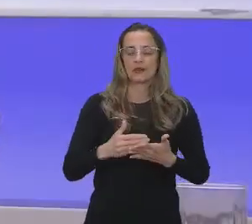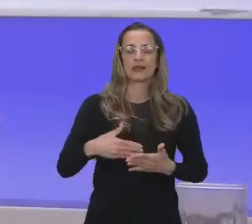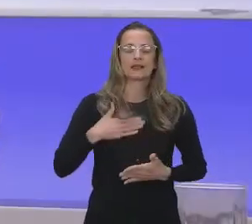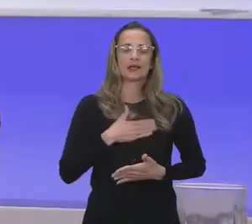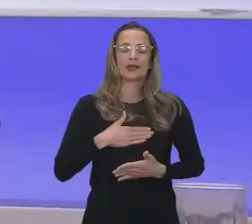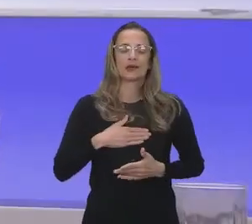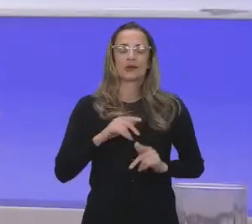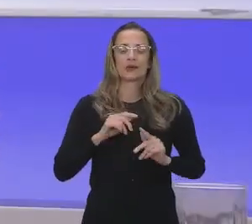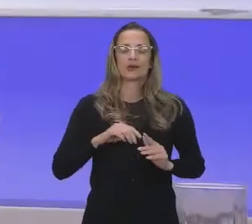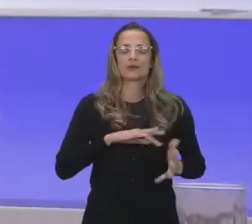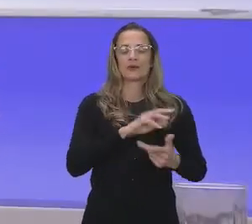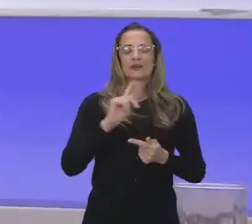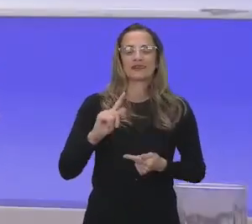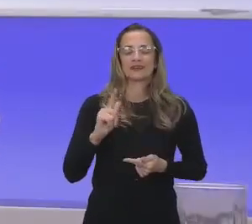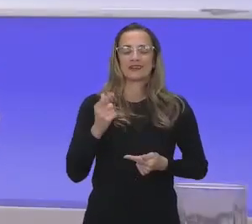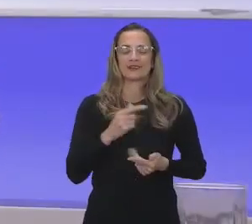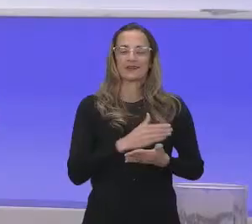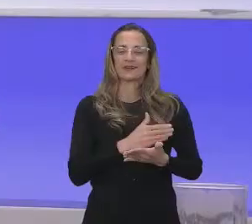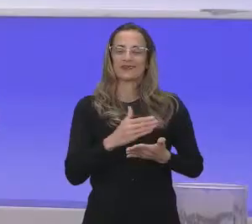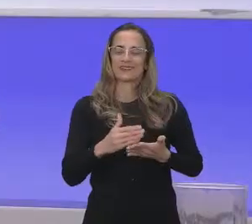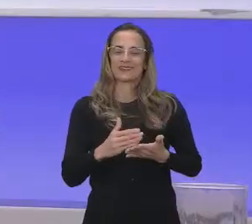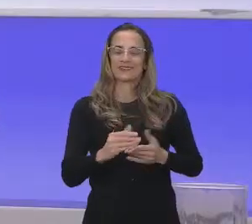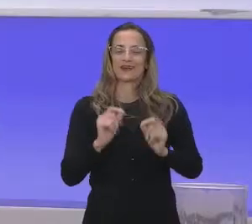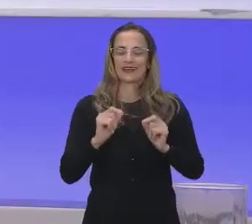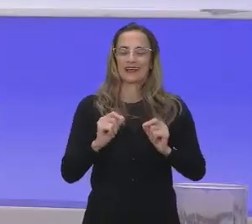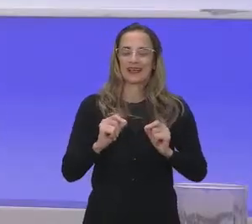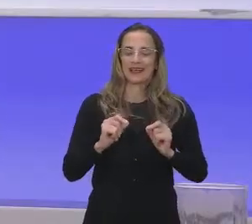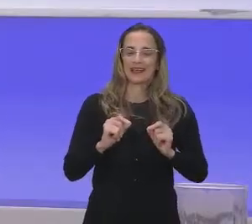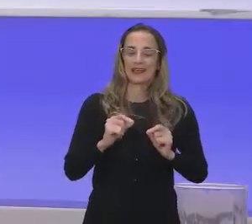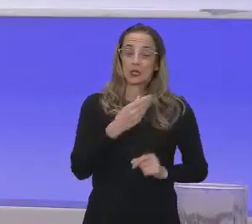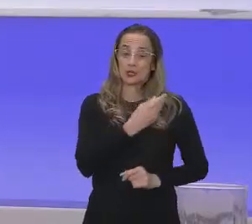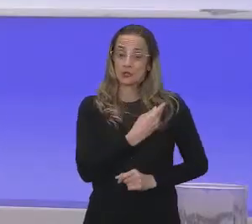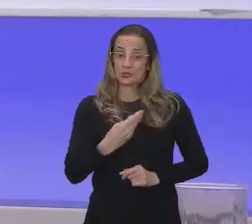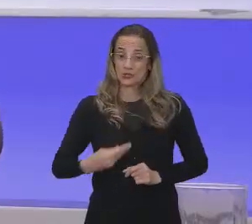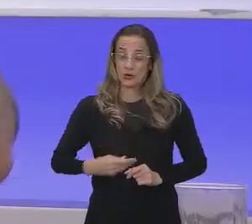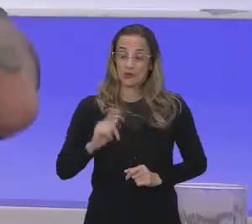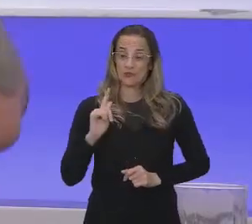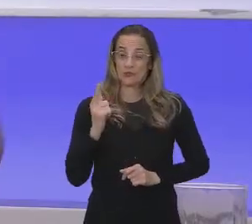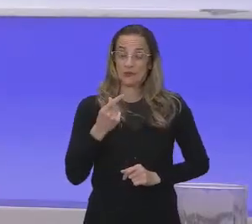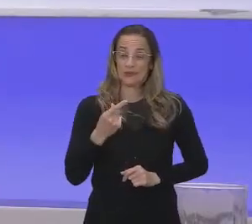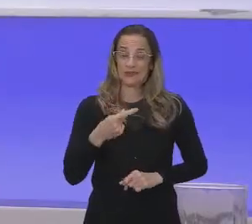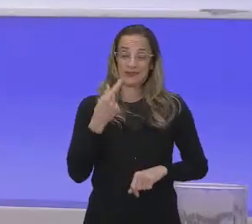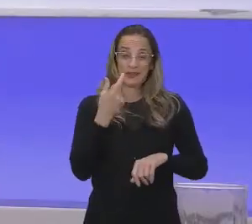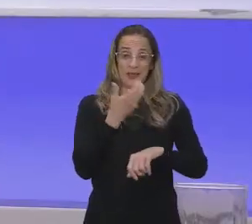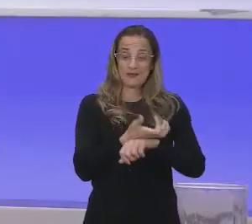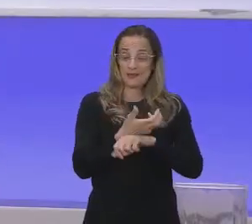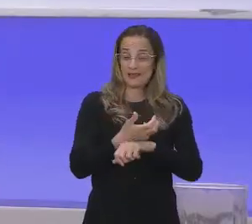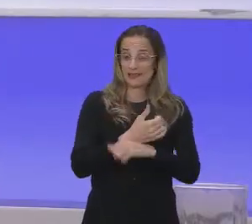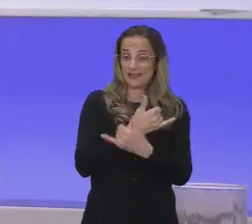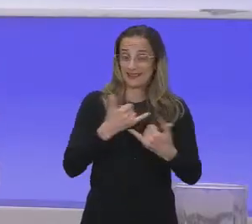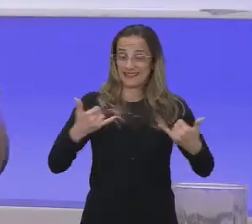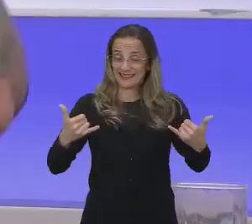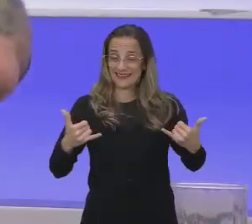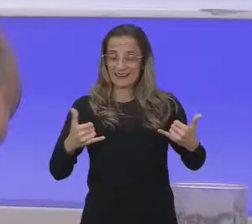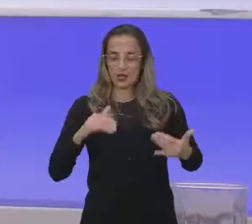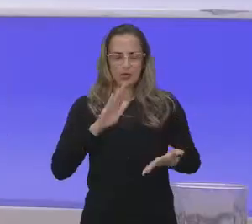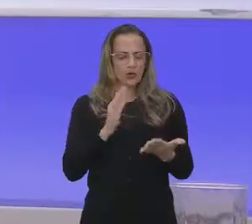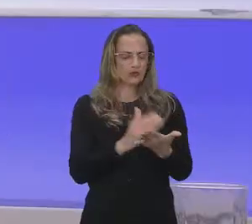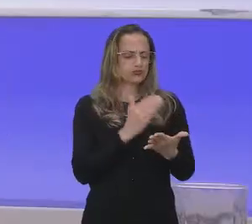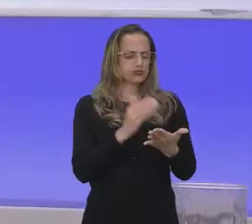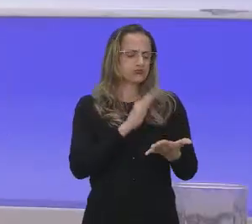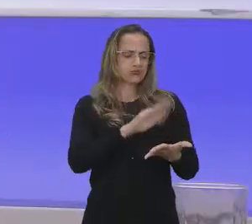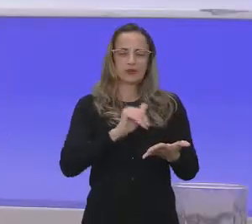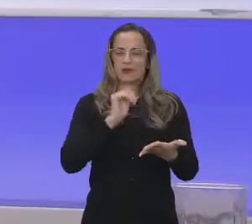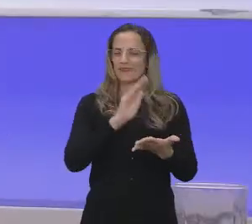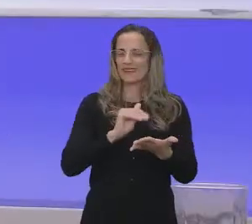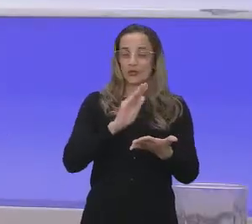por geografia quando chegou nessa parte de geopolítica, eu entendia da matriz energética. Eu pego os meus livros ainda, é